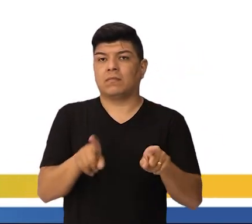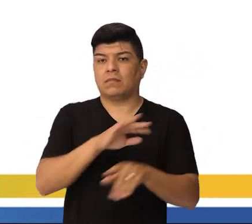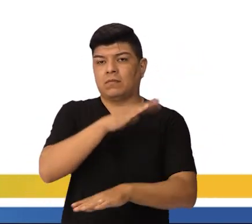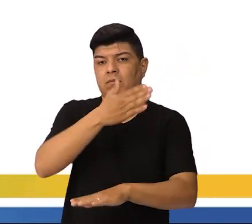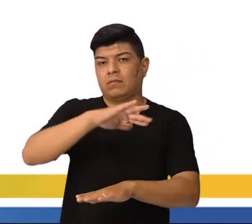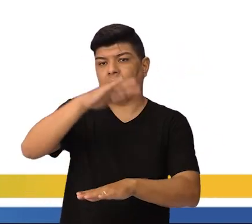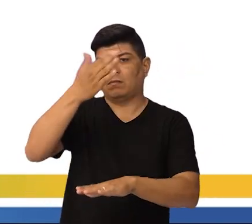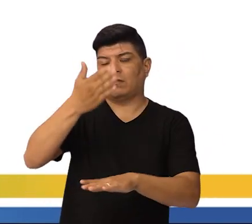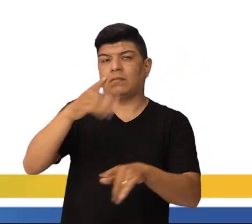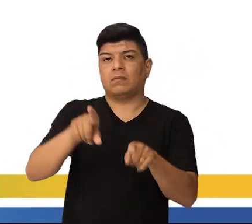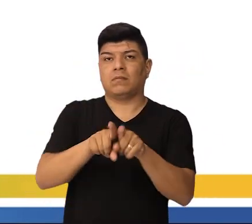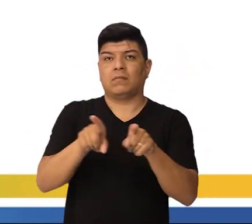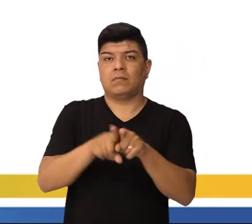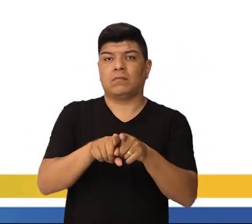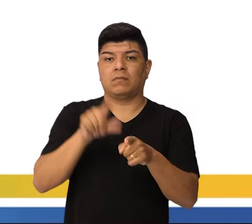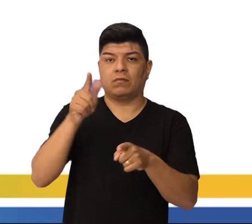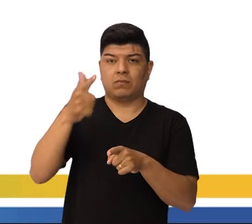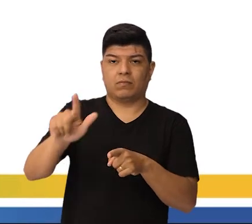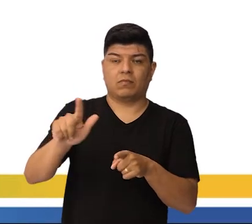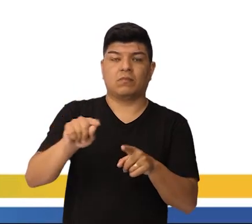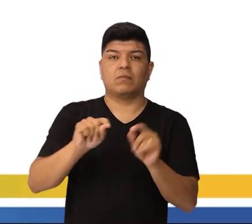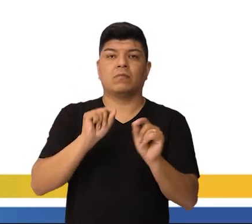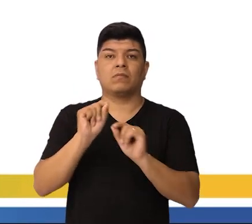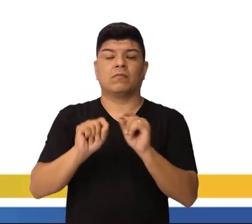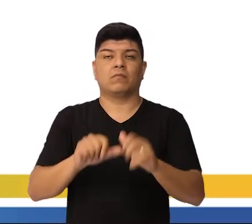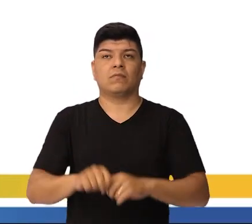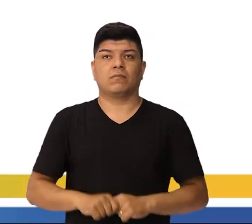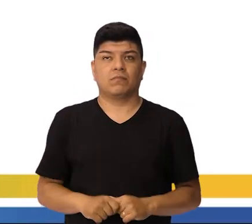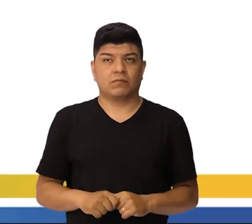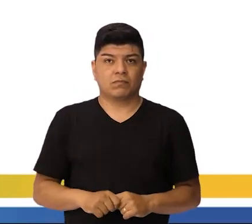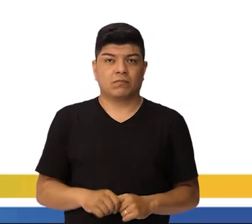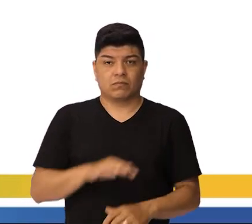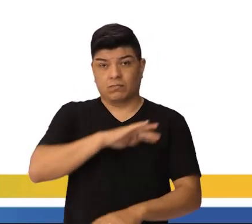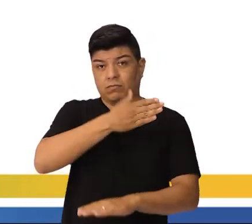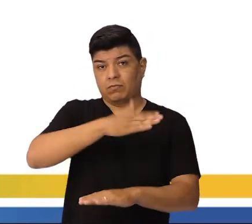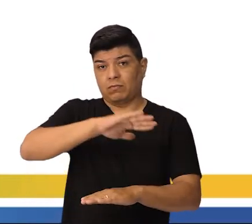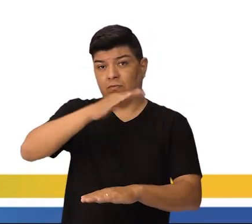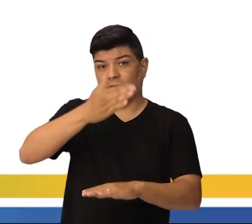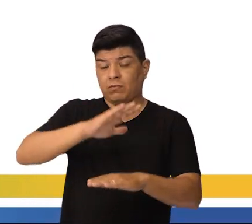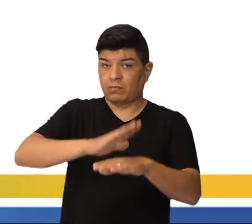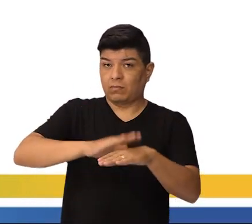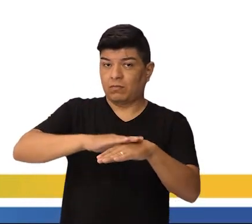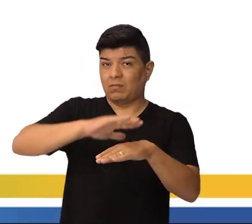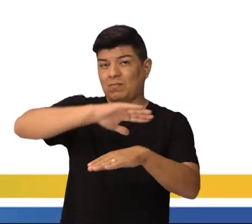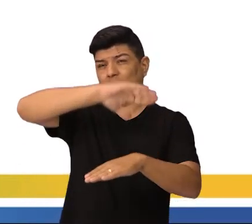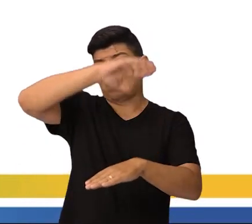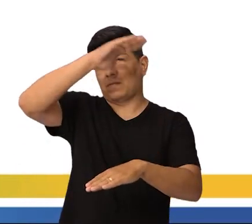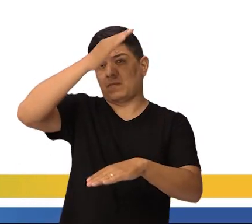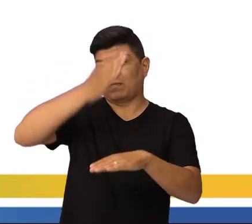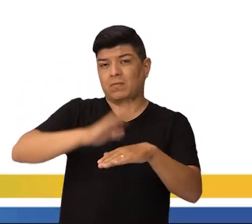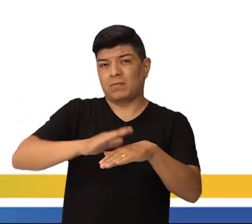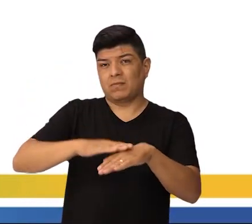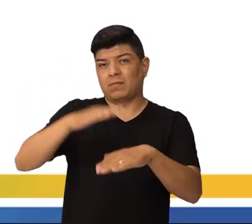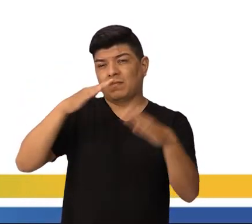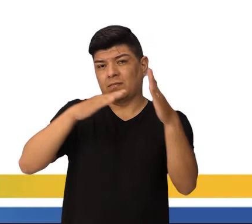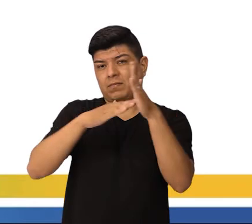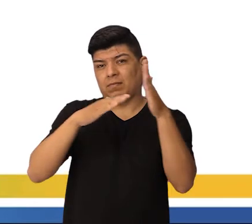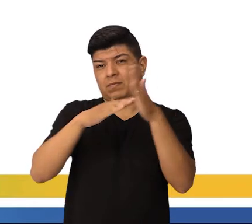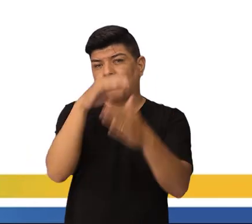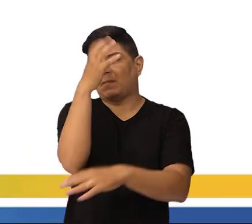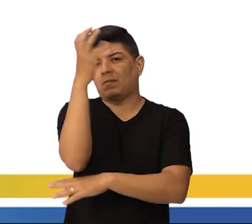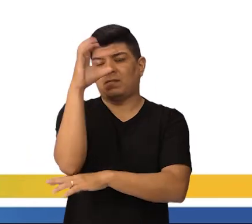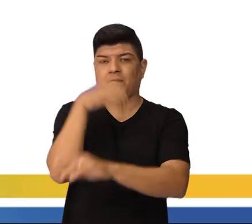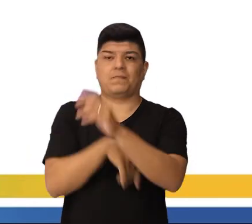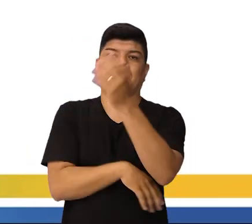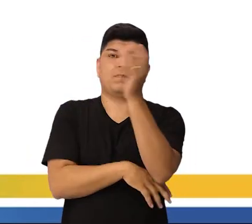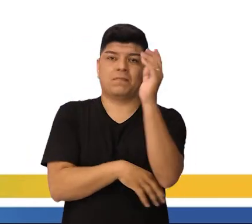relevo. E aí, mais uma vez, a correlação. O relevo, quanto mais alto for o relevo, também vai interferir na